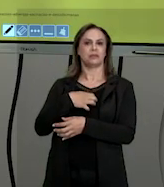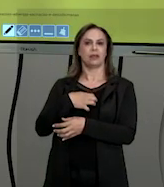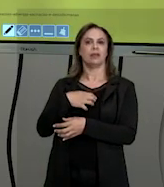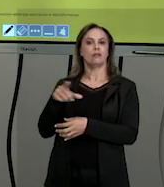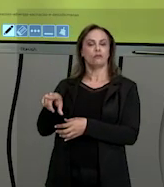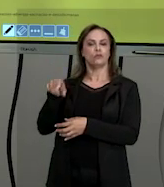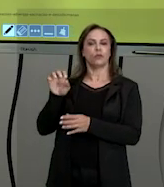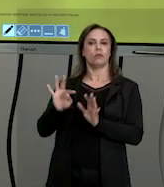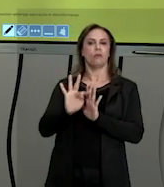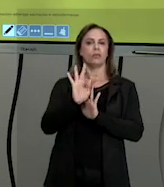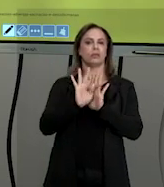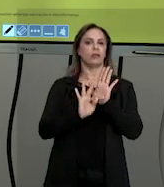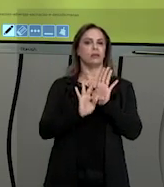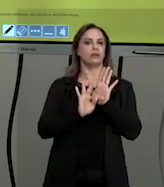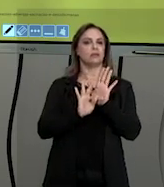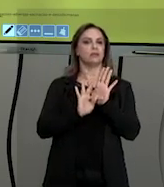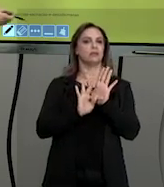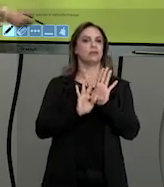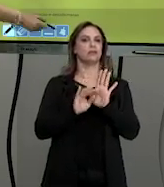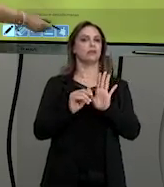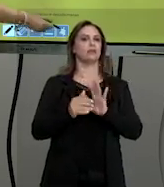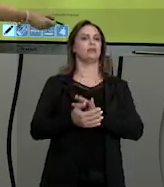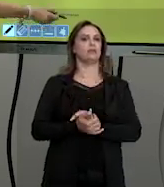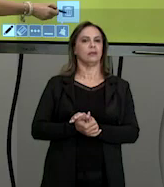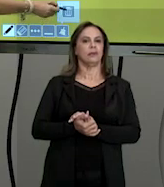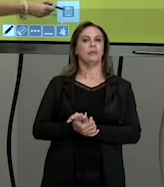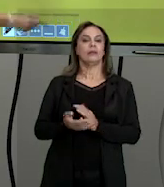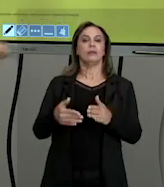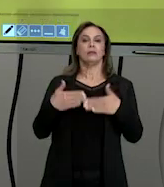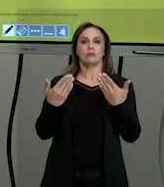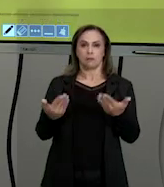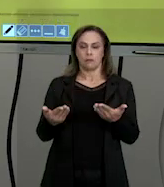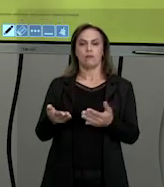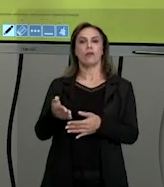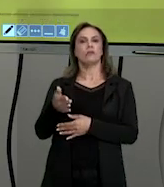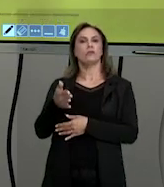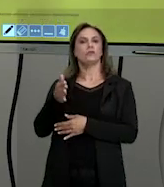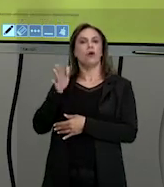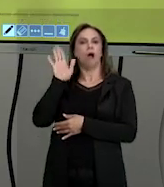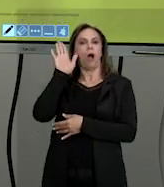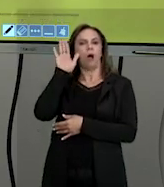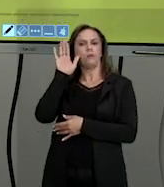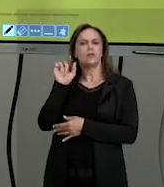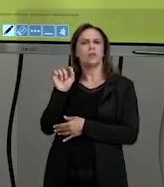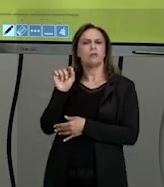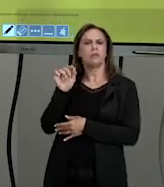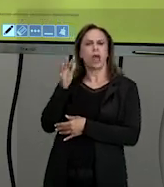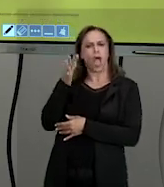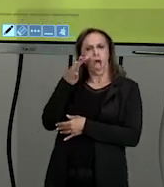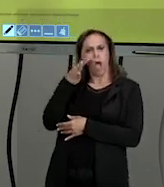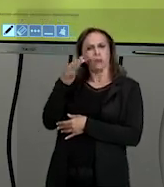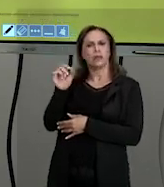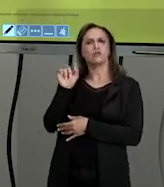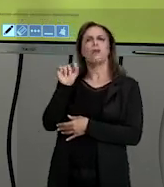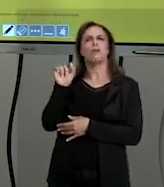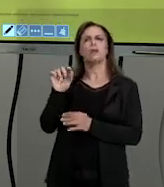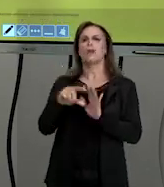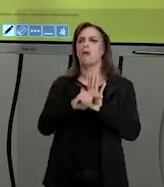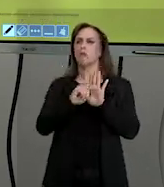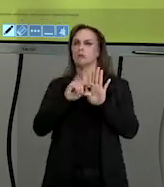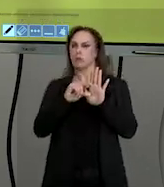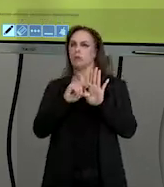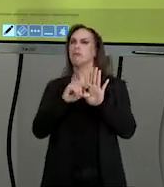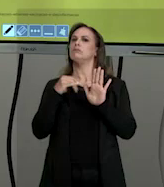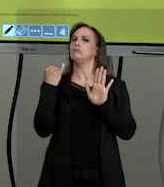trabalhar, tá bom? Então, observar o autor também é muito importante. E se esse autor é um